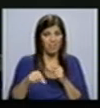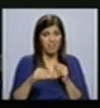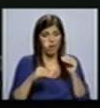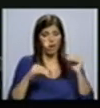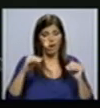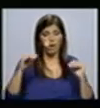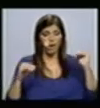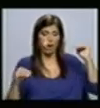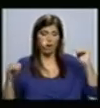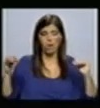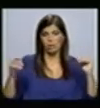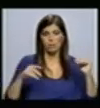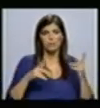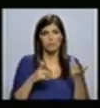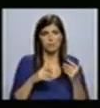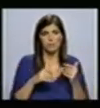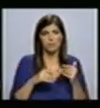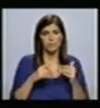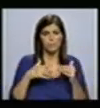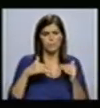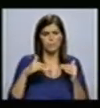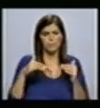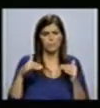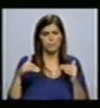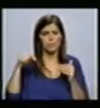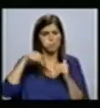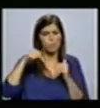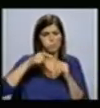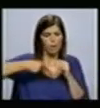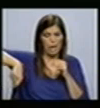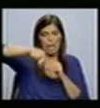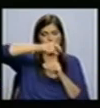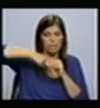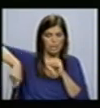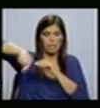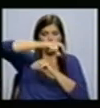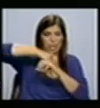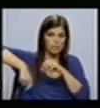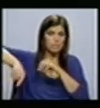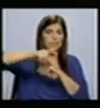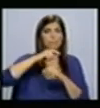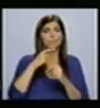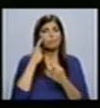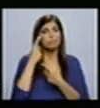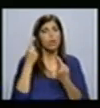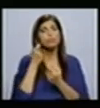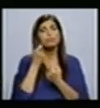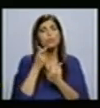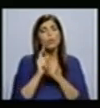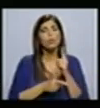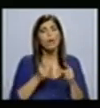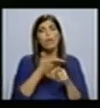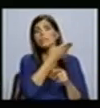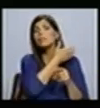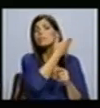no fundo ondas de densidade, oscilações, vibrações dentro dos anéis de Saturno, que denunciam um bocadinho daquilo que terá sido o seu